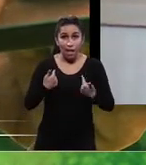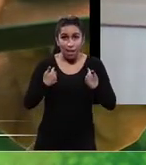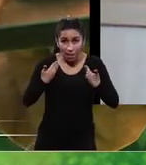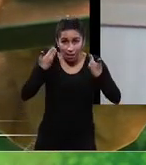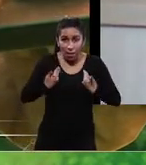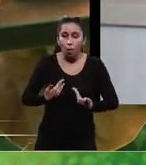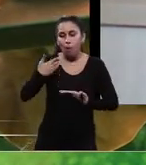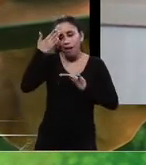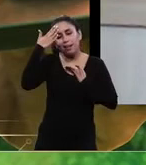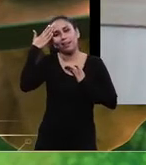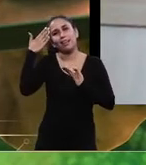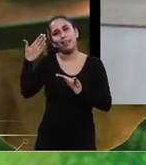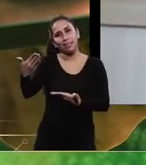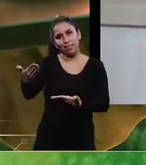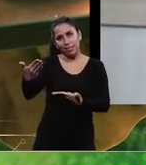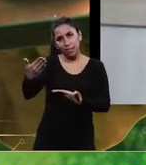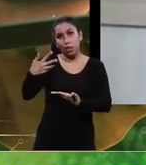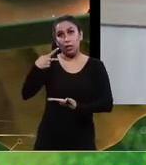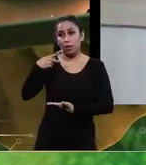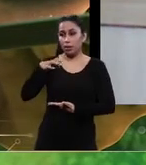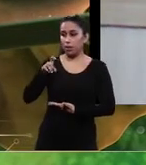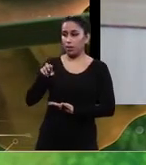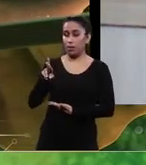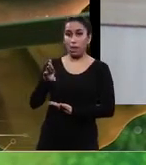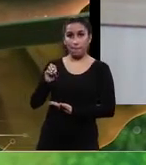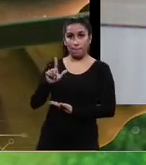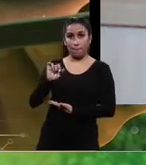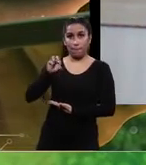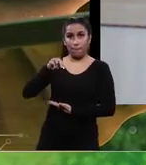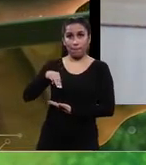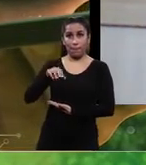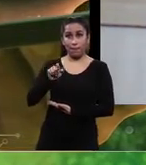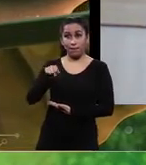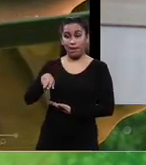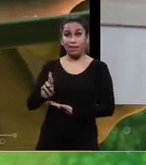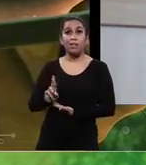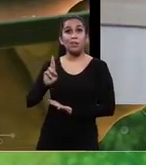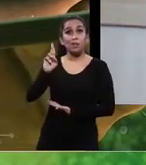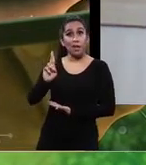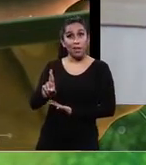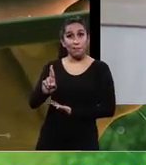nosso Pedro Lima, né, aí representante,